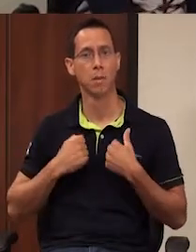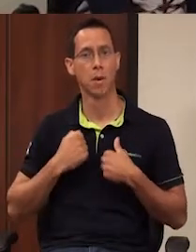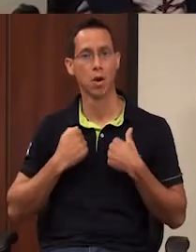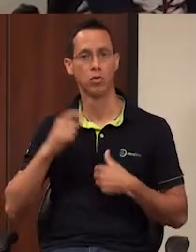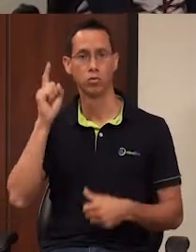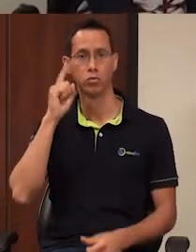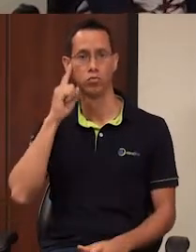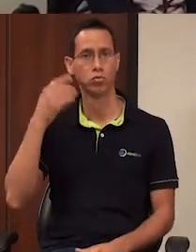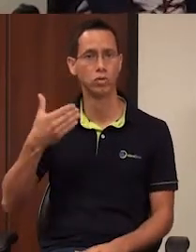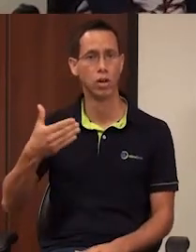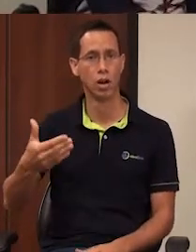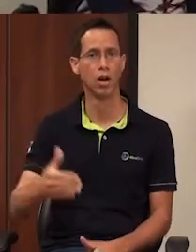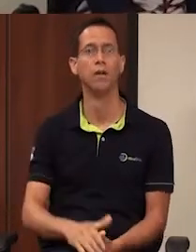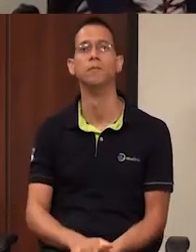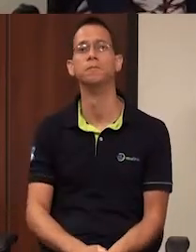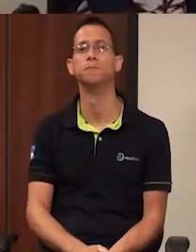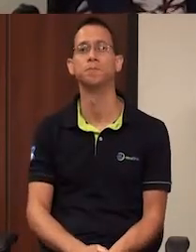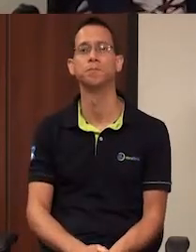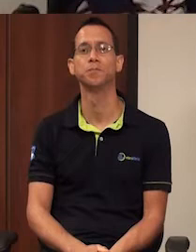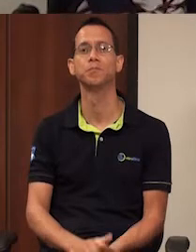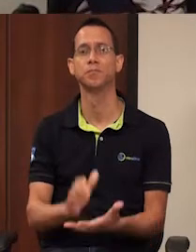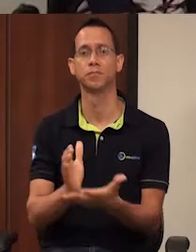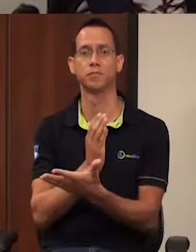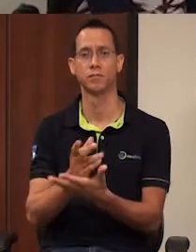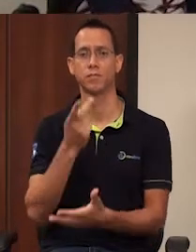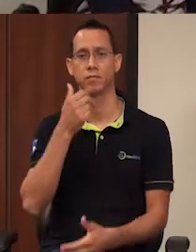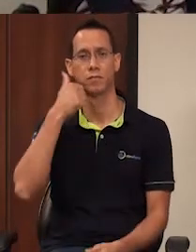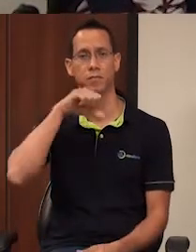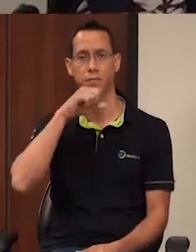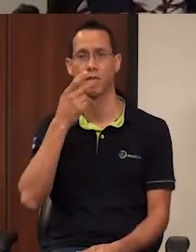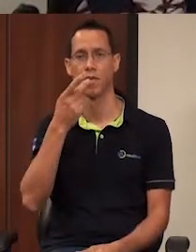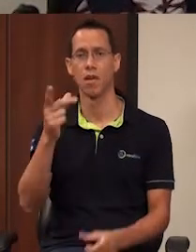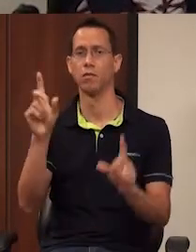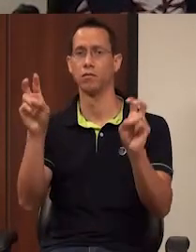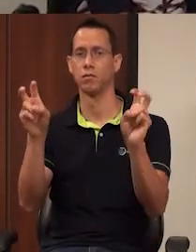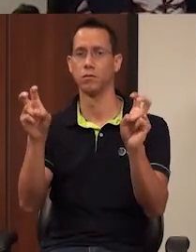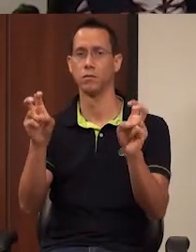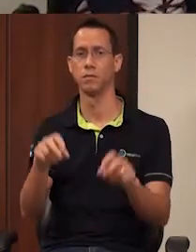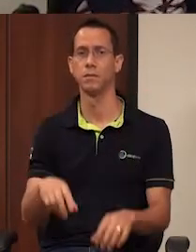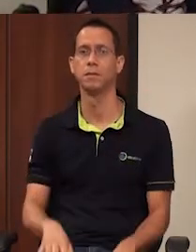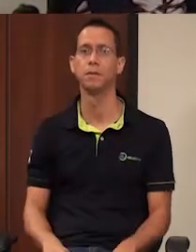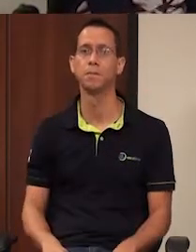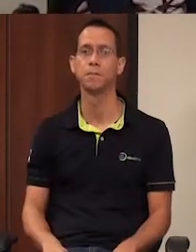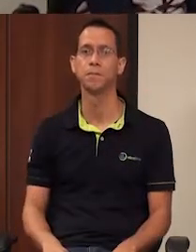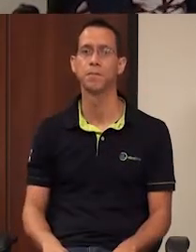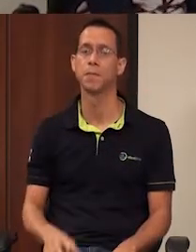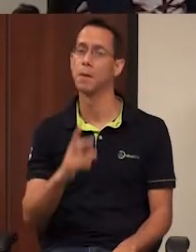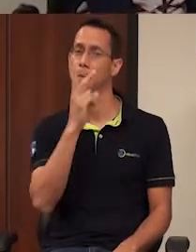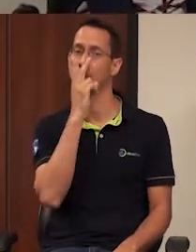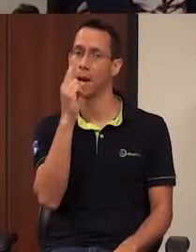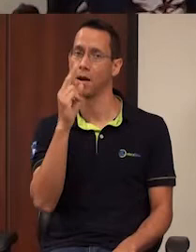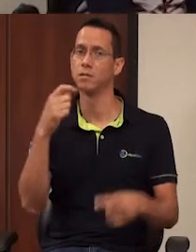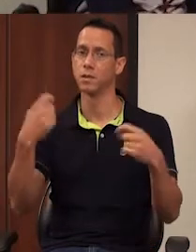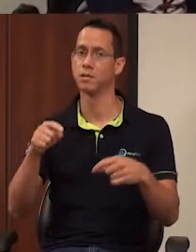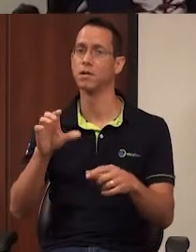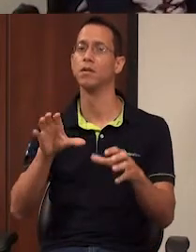né? Então, um dos argumentos é esse. Aí, me parece que a única saída é a equipe